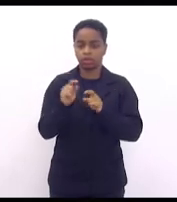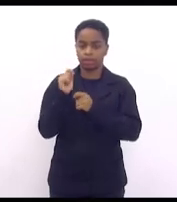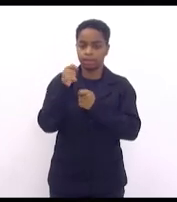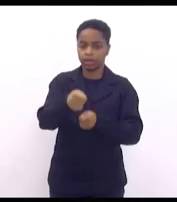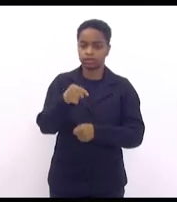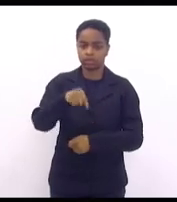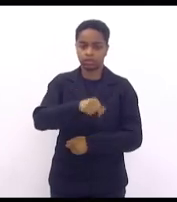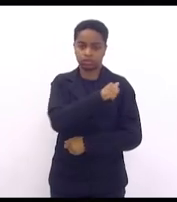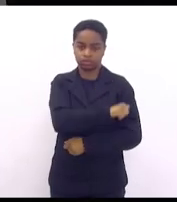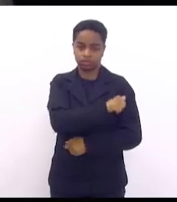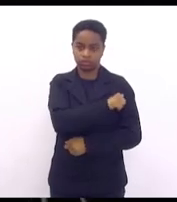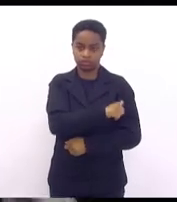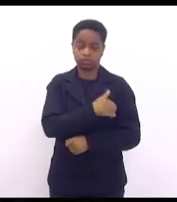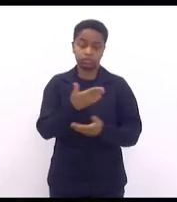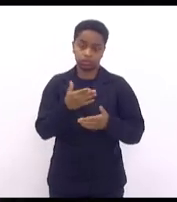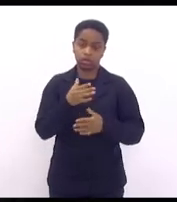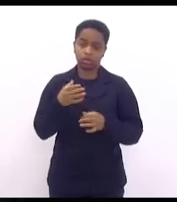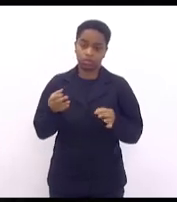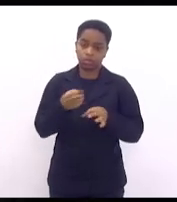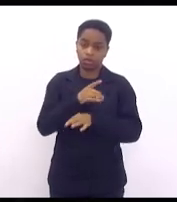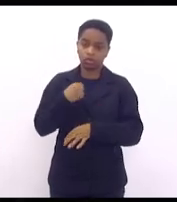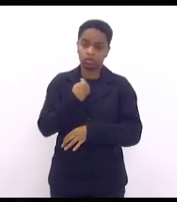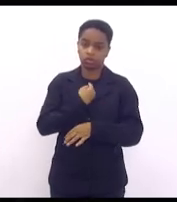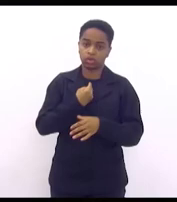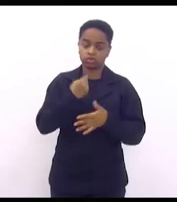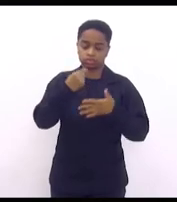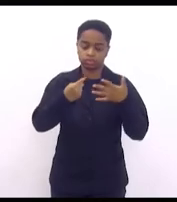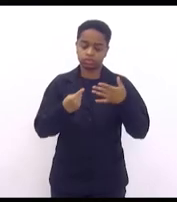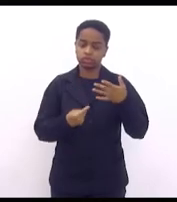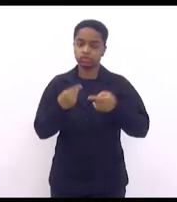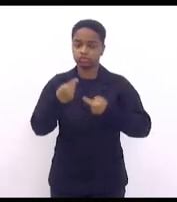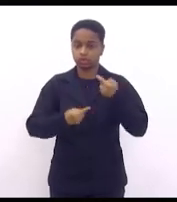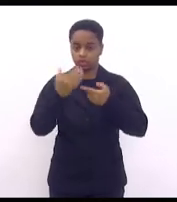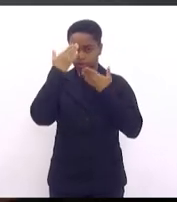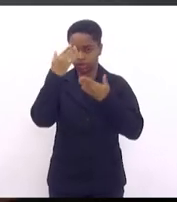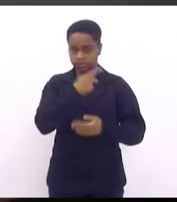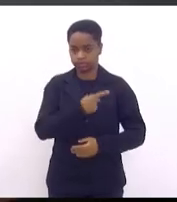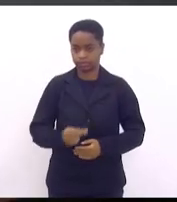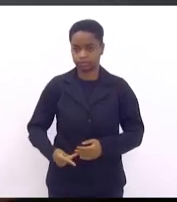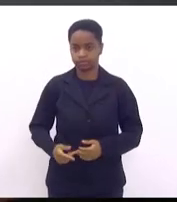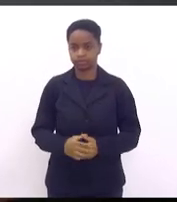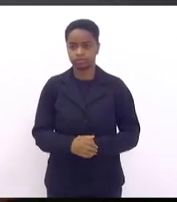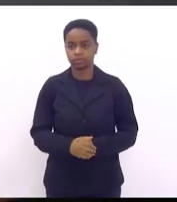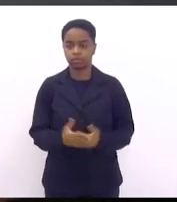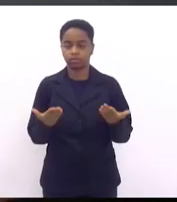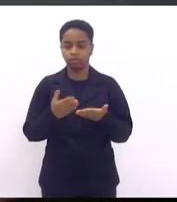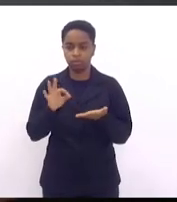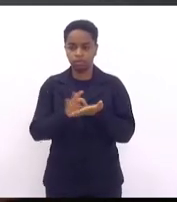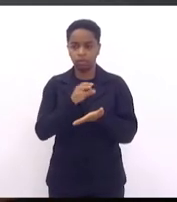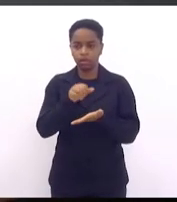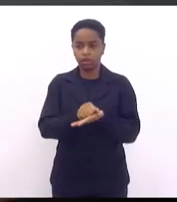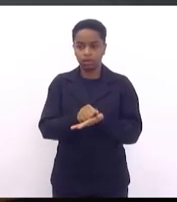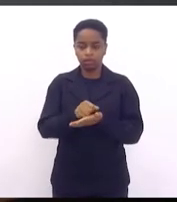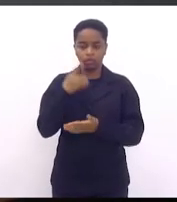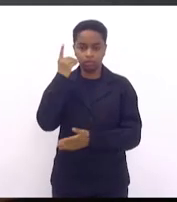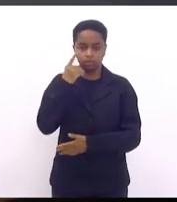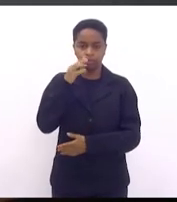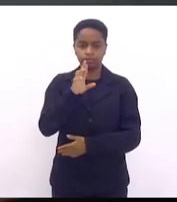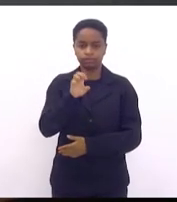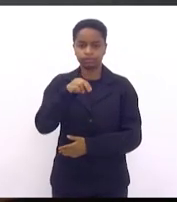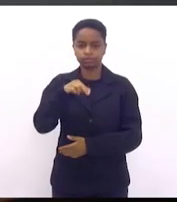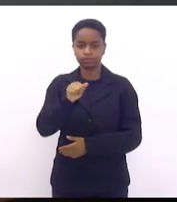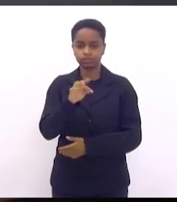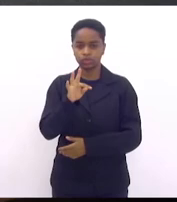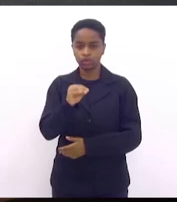Estado do Rio de Janeiro. Eram essas nossas observações. Muito obrigada, presidente. Próximo inscrito é o deputado Renato